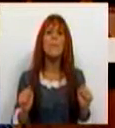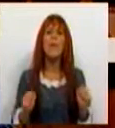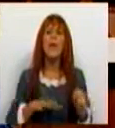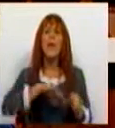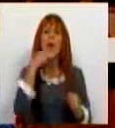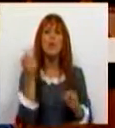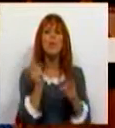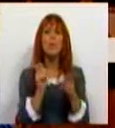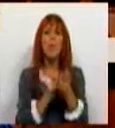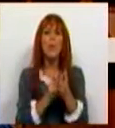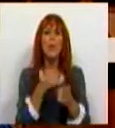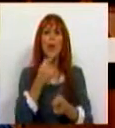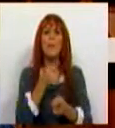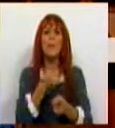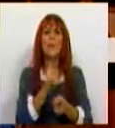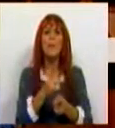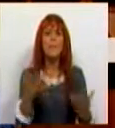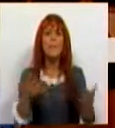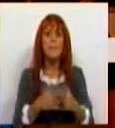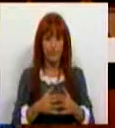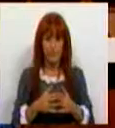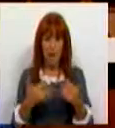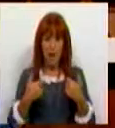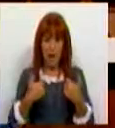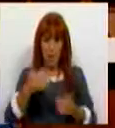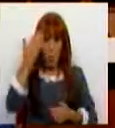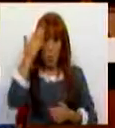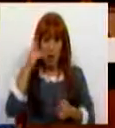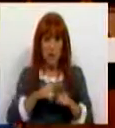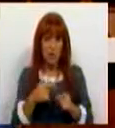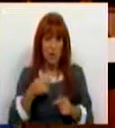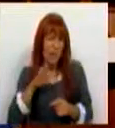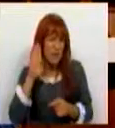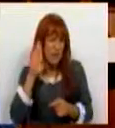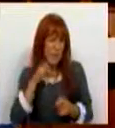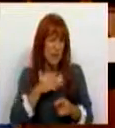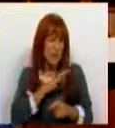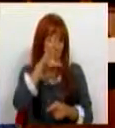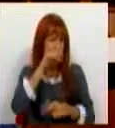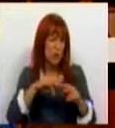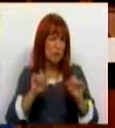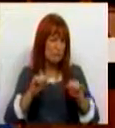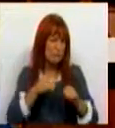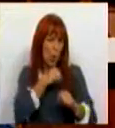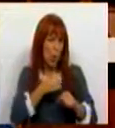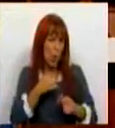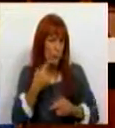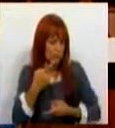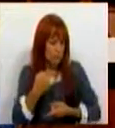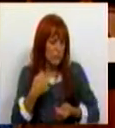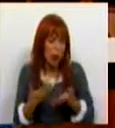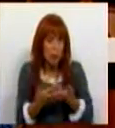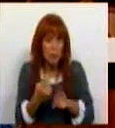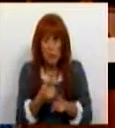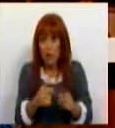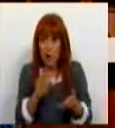O segundo ponto que eu queria focar era o seguinte. Eu acho, gostava de saber se o Sr. Ministro das Finanças corrobora esta minha leitura económica,